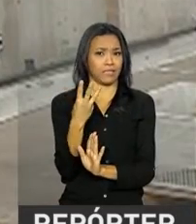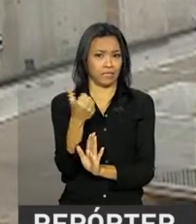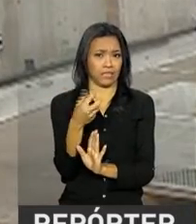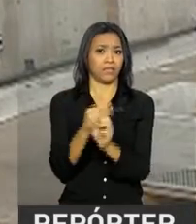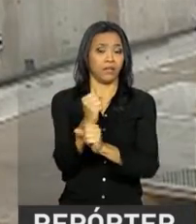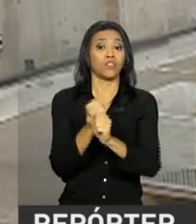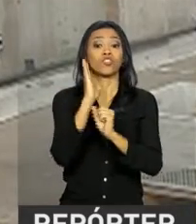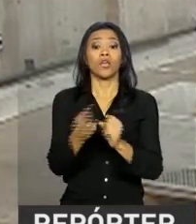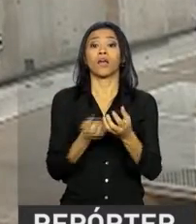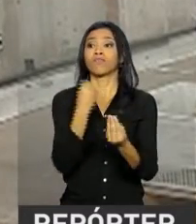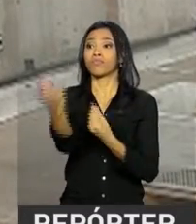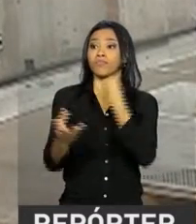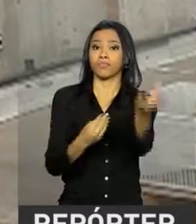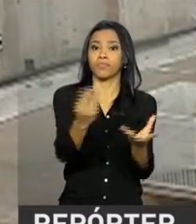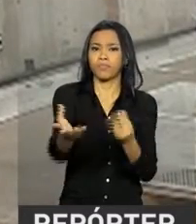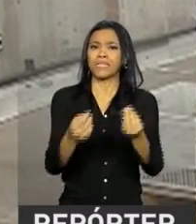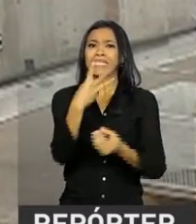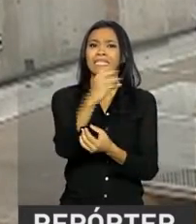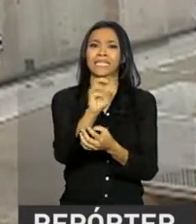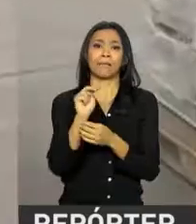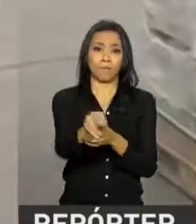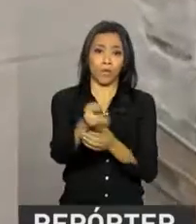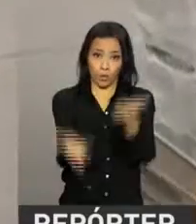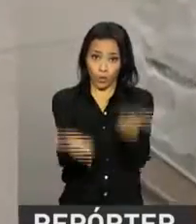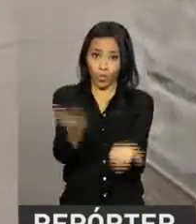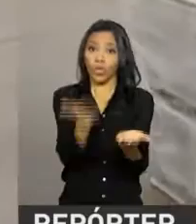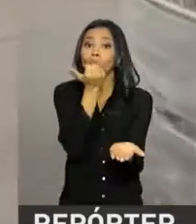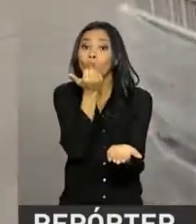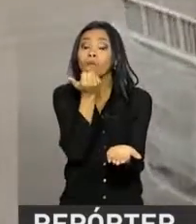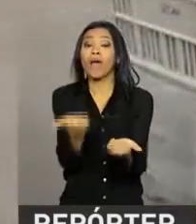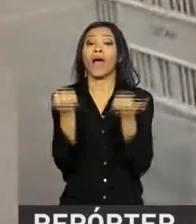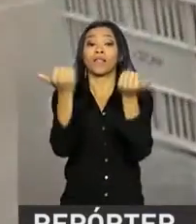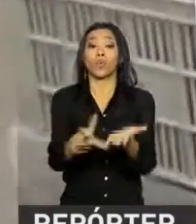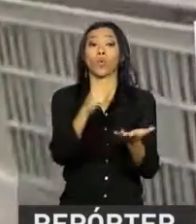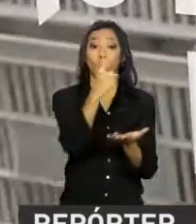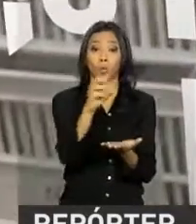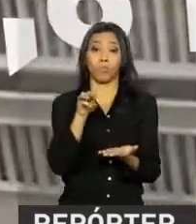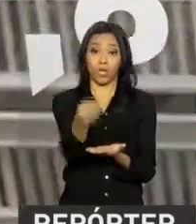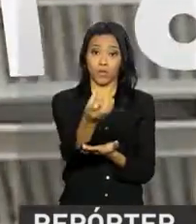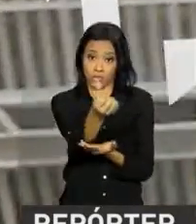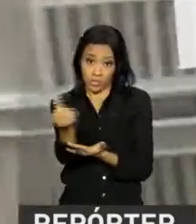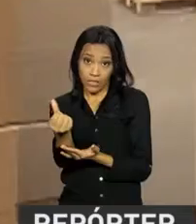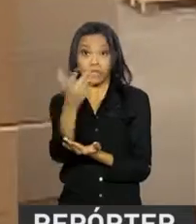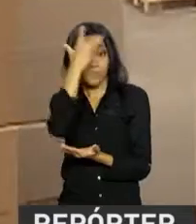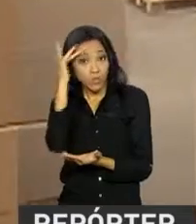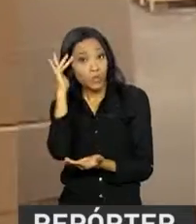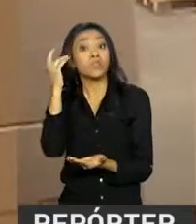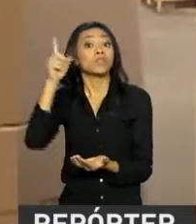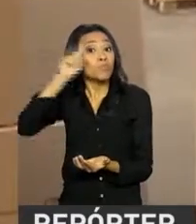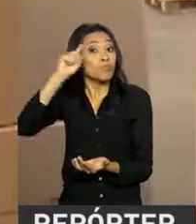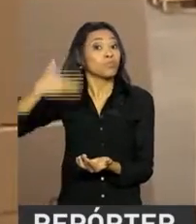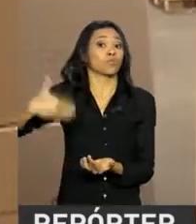distribuídas mais de 30 mil toneladas de alimentos atendendo 1 milhão e 600 mil pessoas por dia e são